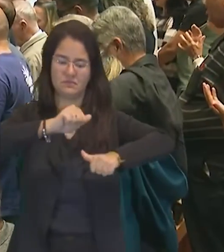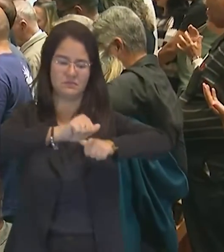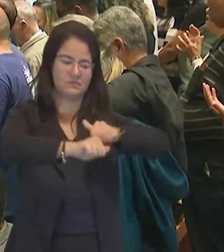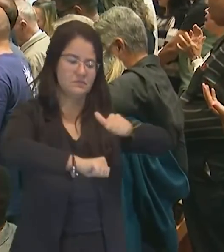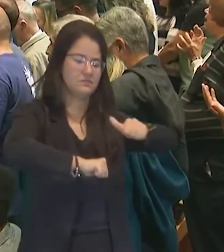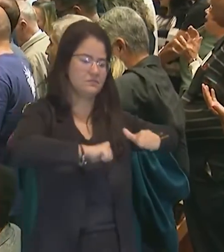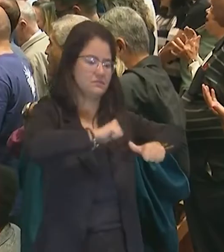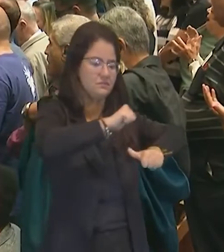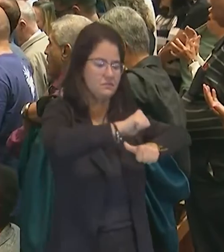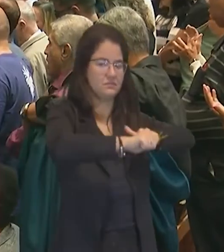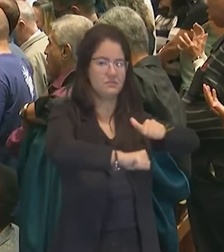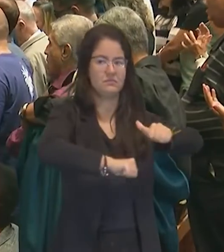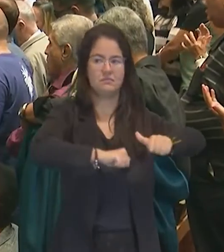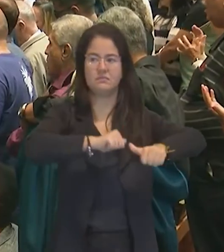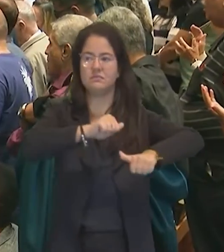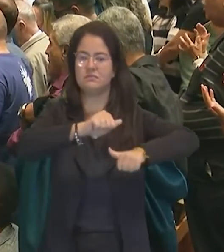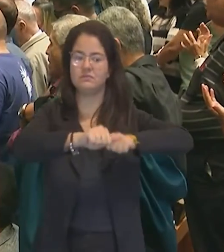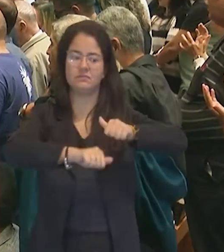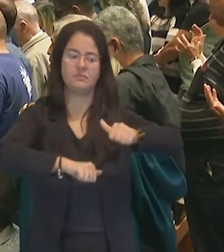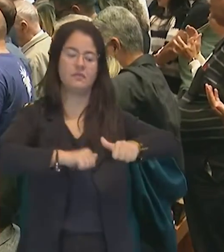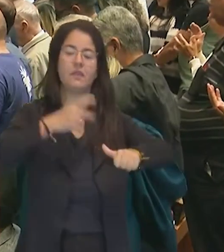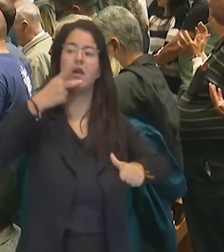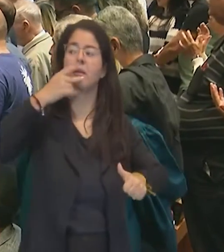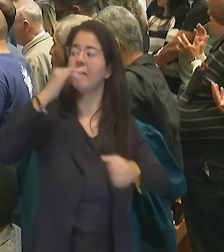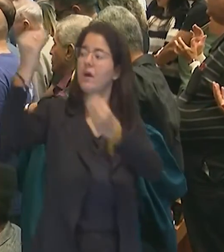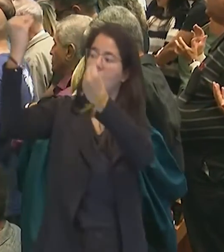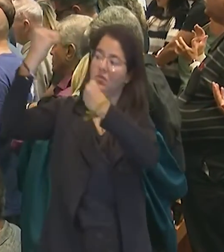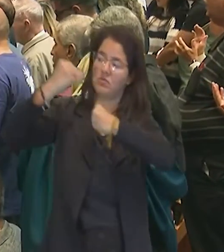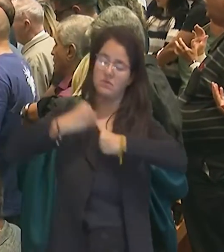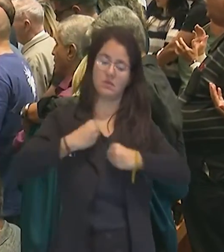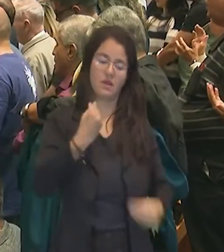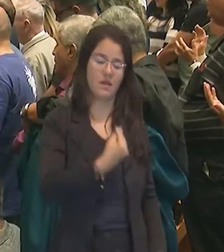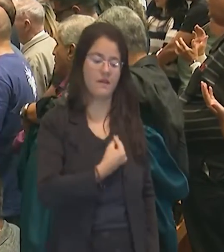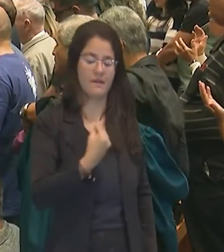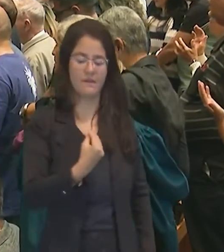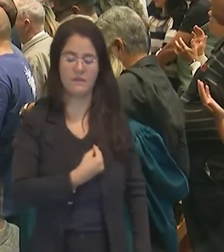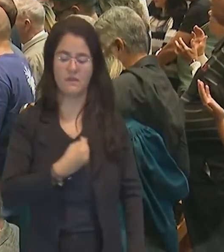o coração da esposa ao seu marido. Pai, converta o coração dos